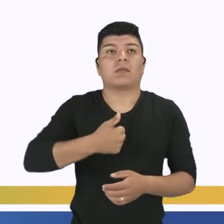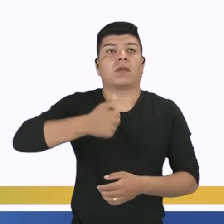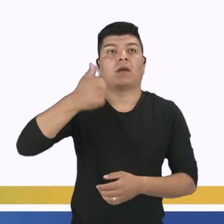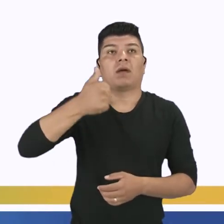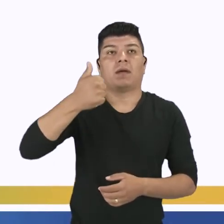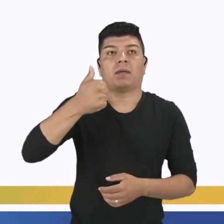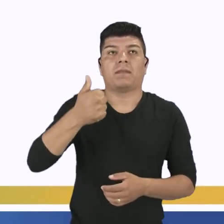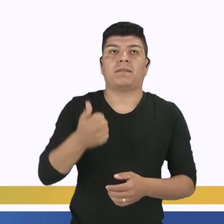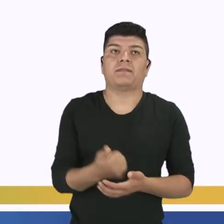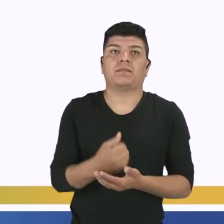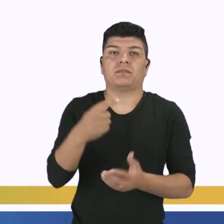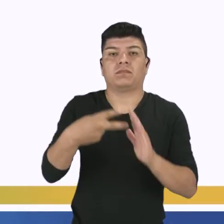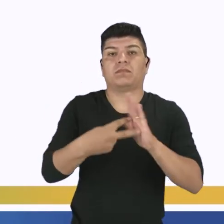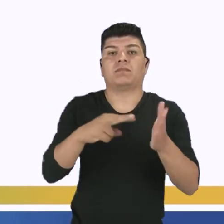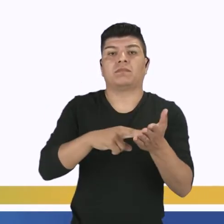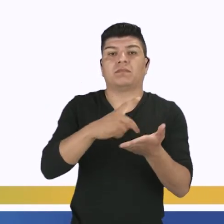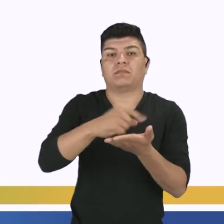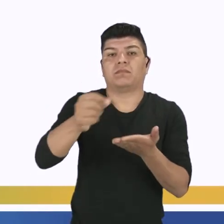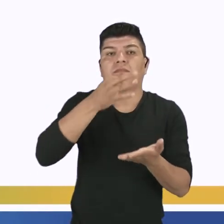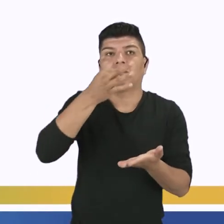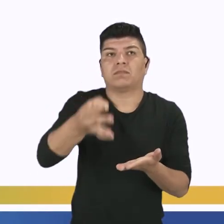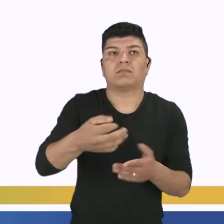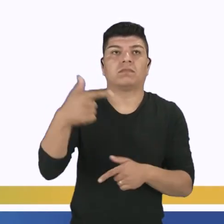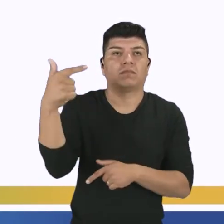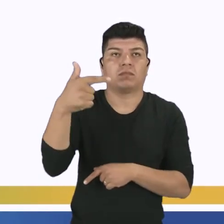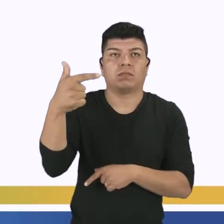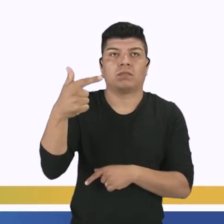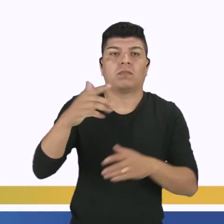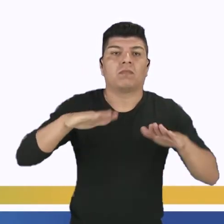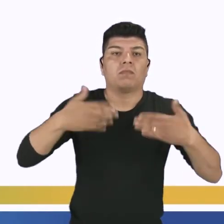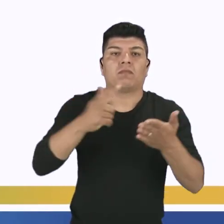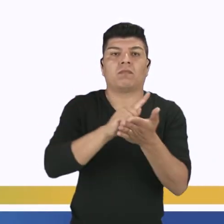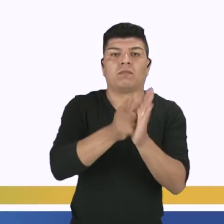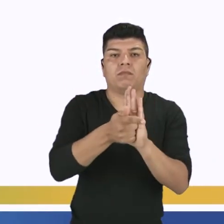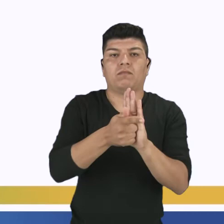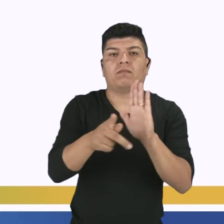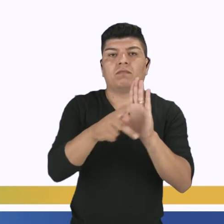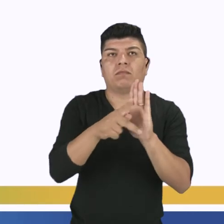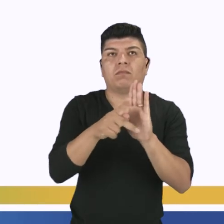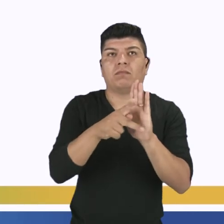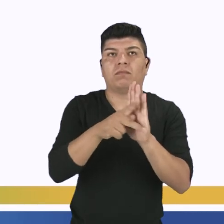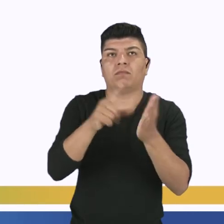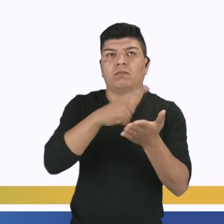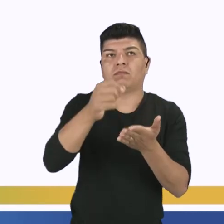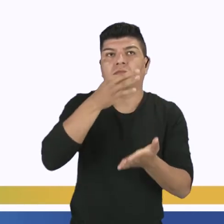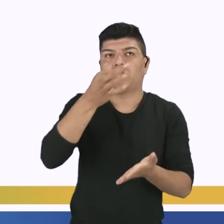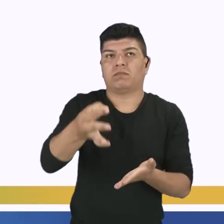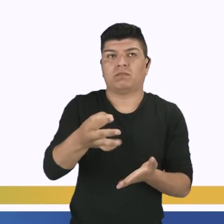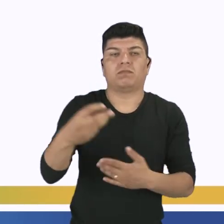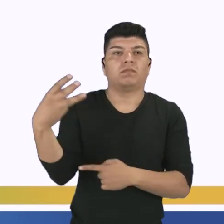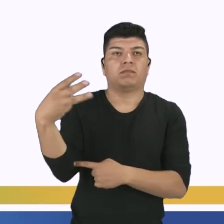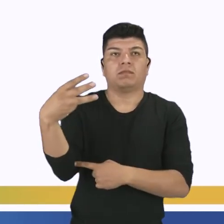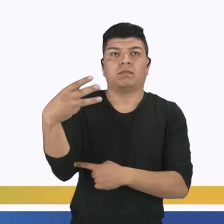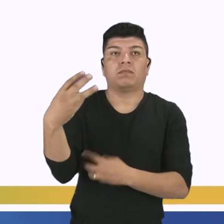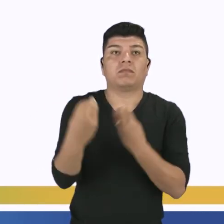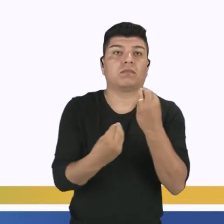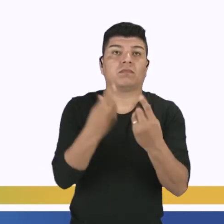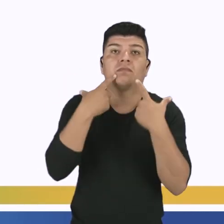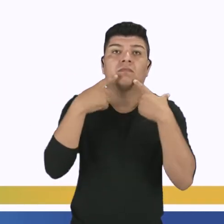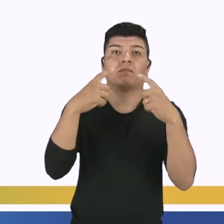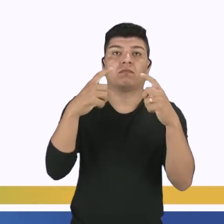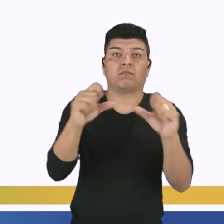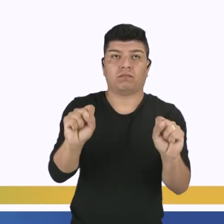é um artigo de opinião? 2. A que gênero ele pertence, tá? E como é a